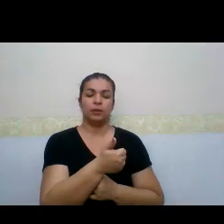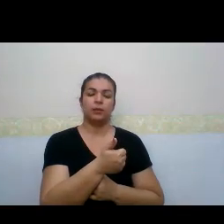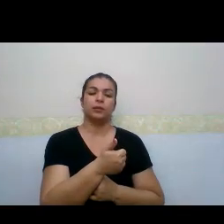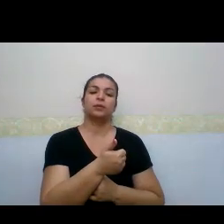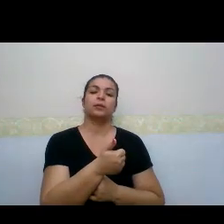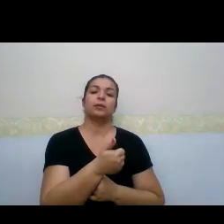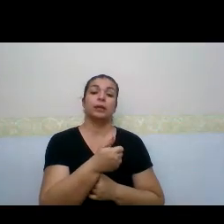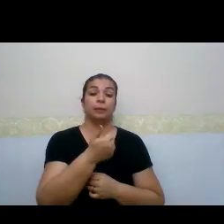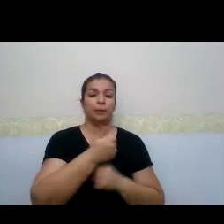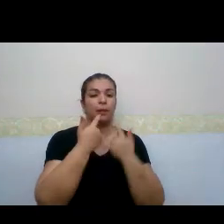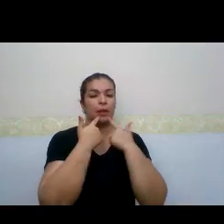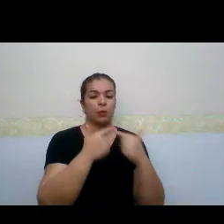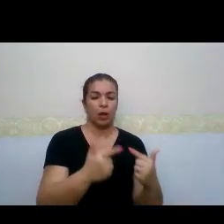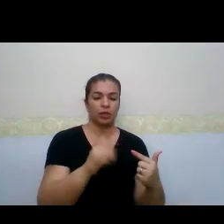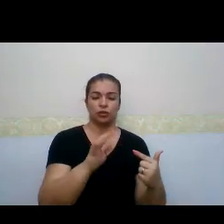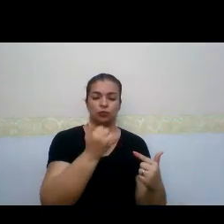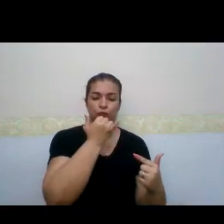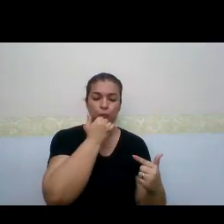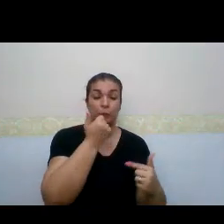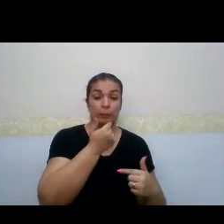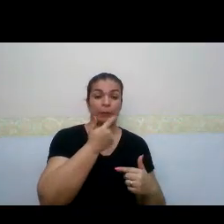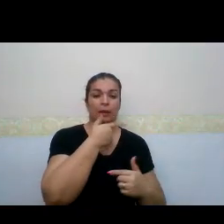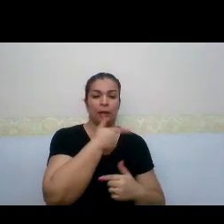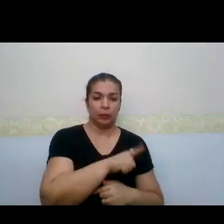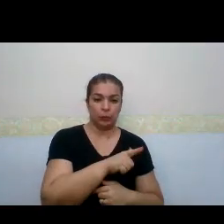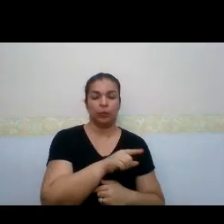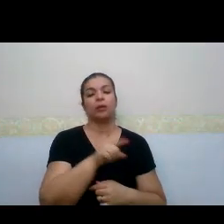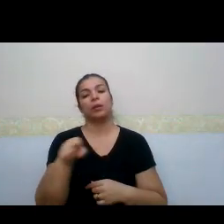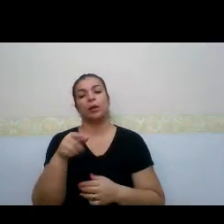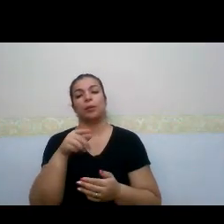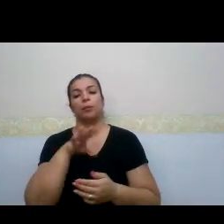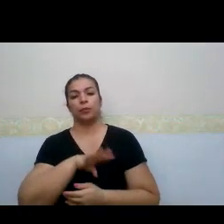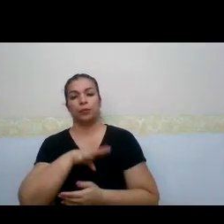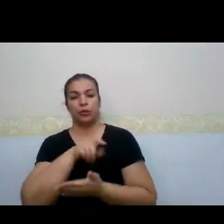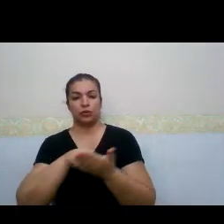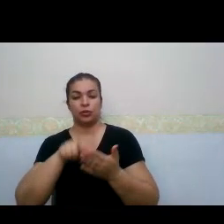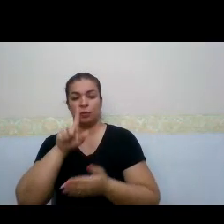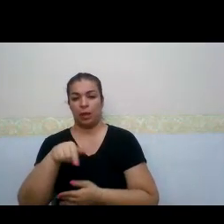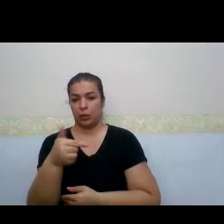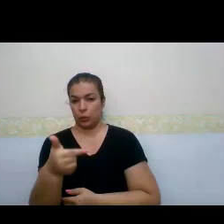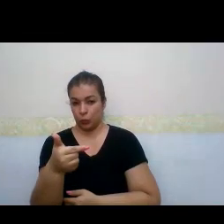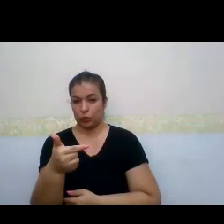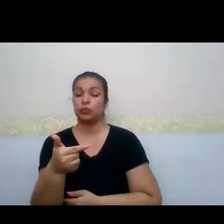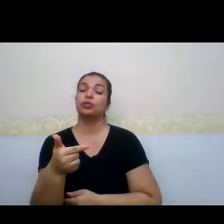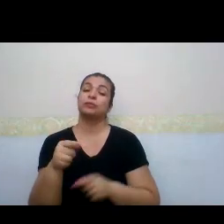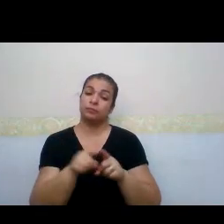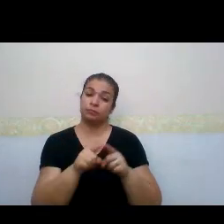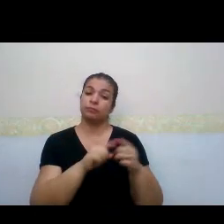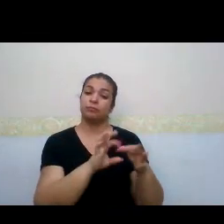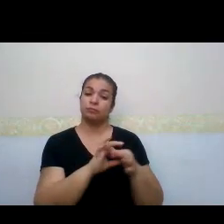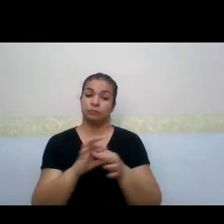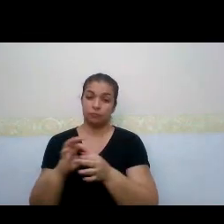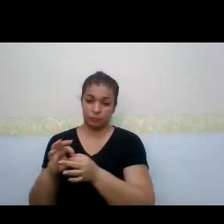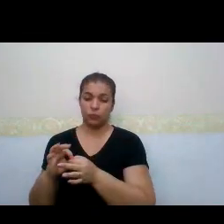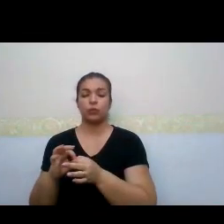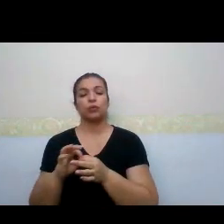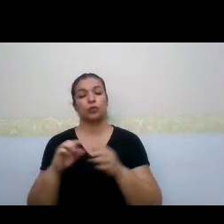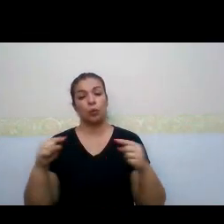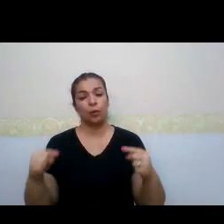língua, desculpa, e português escrito como segunda língua, contextualizado com o projeto político-pedagógico da